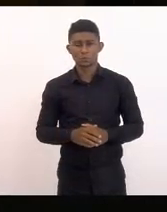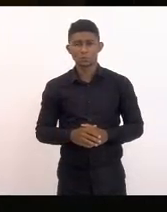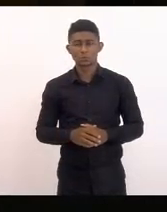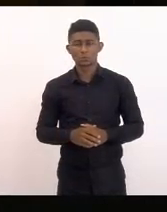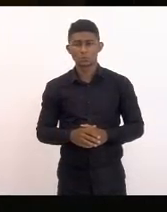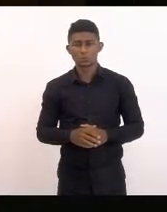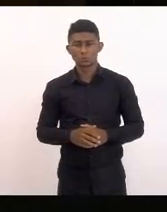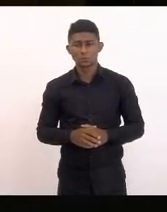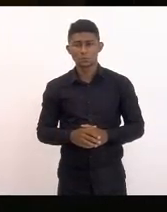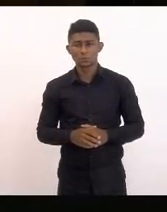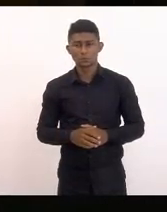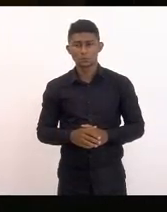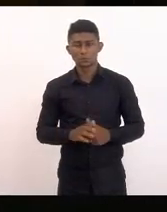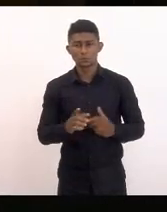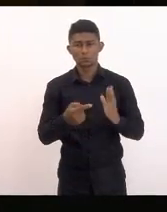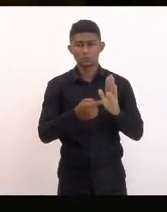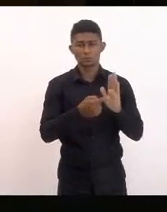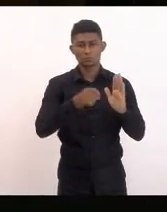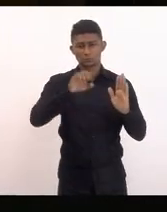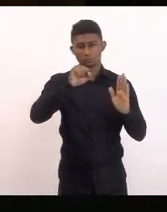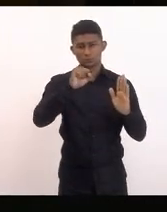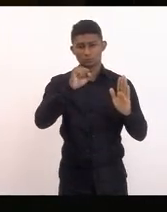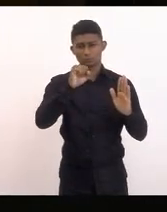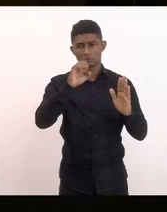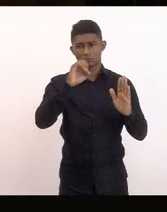O soldo será corrigido